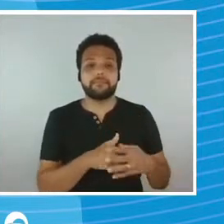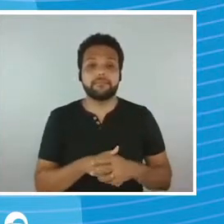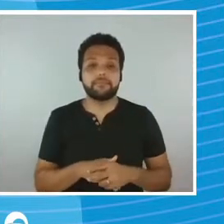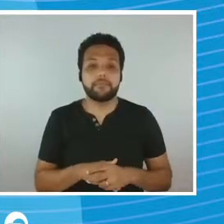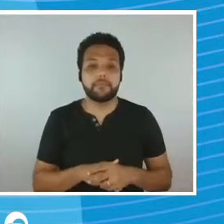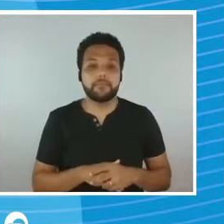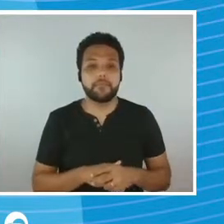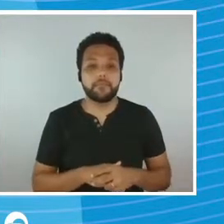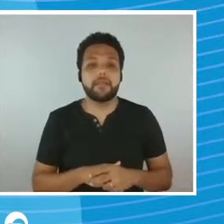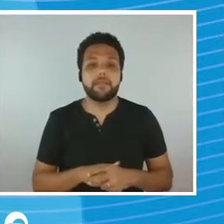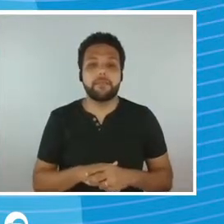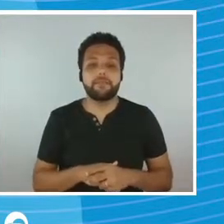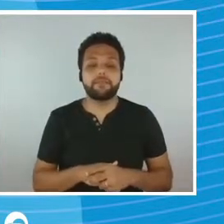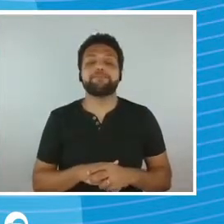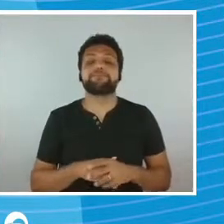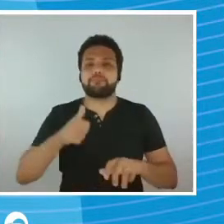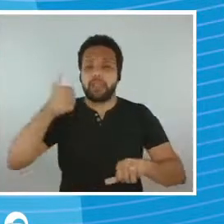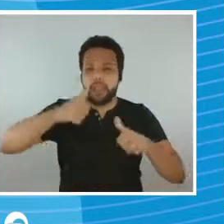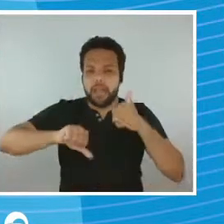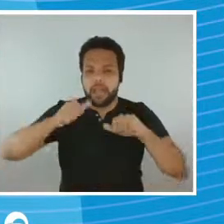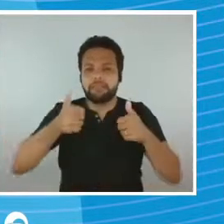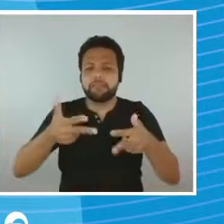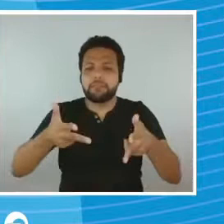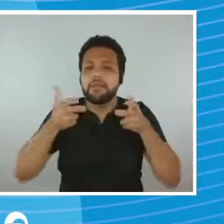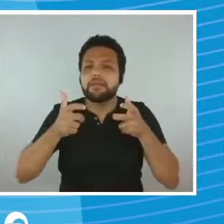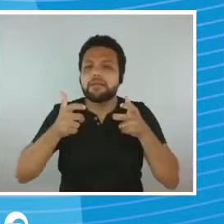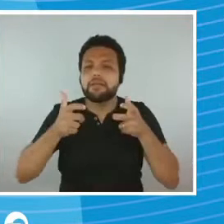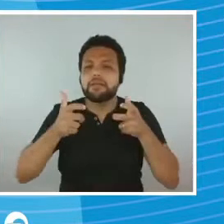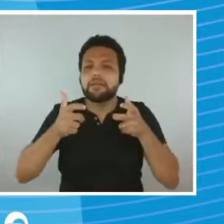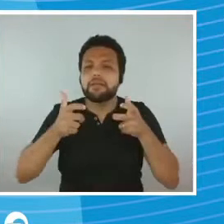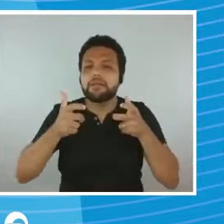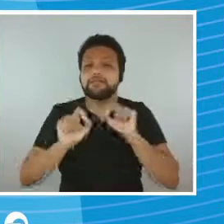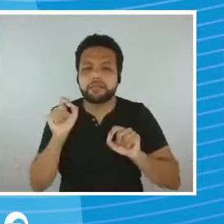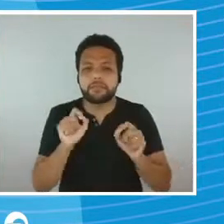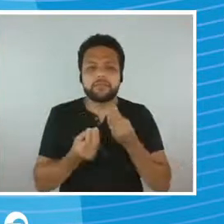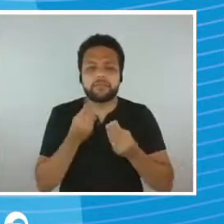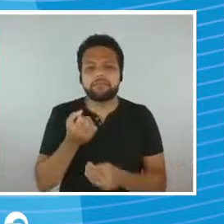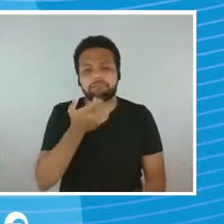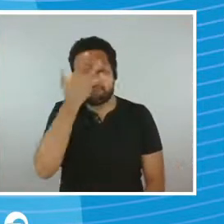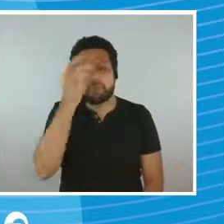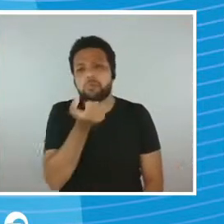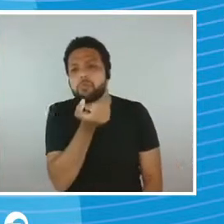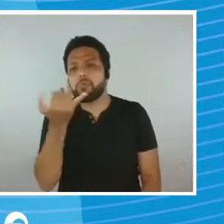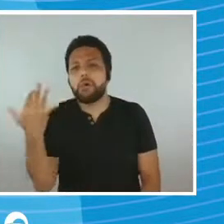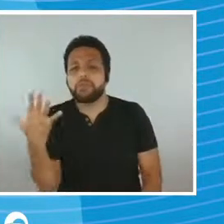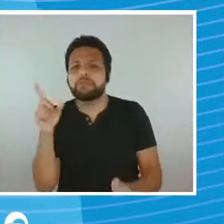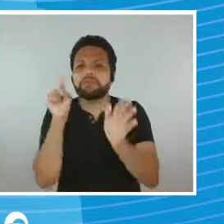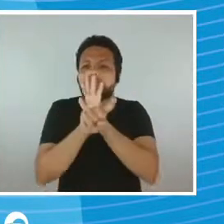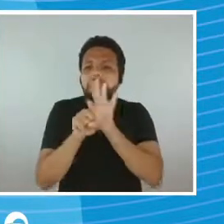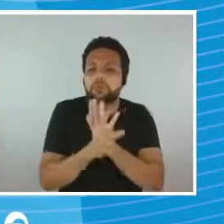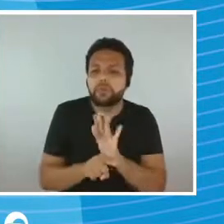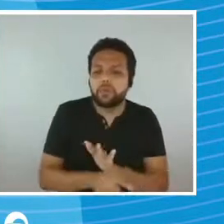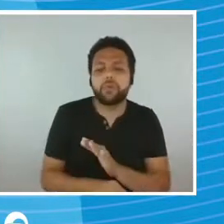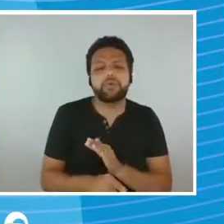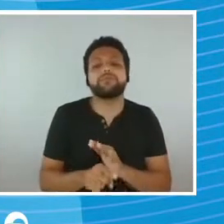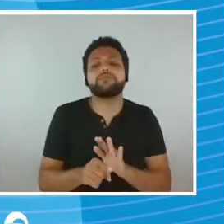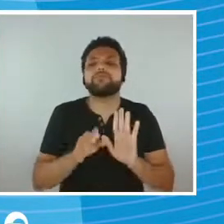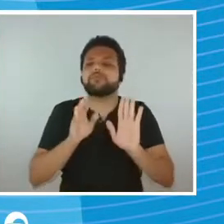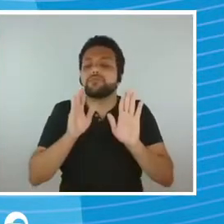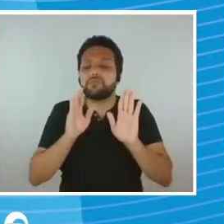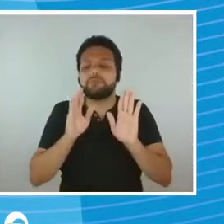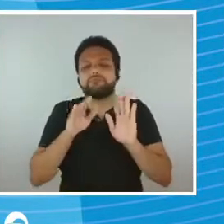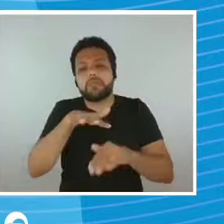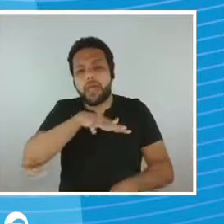isso, a gente começa a ver que a proficiência, que é medida com não sei quantas questões, não sei quantos apetrechos, ela já poderia ser